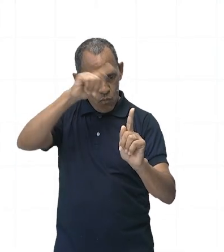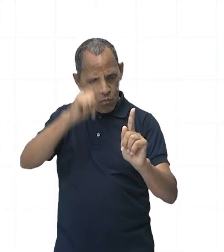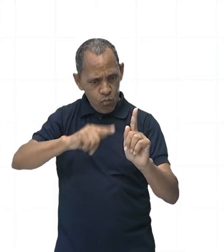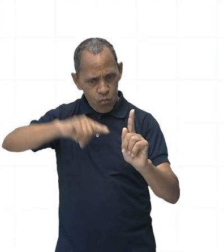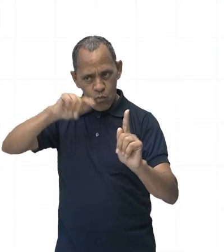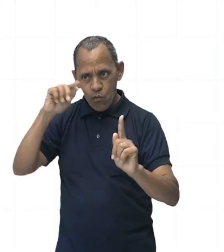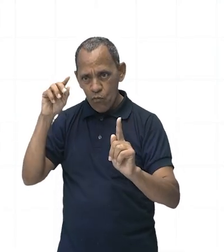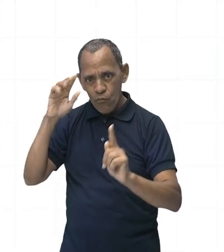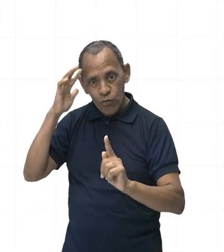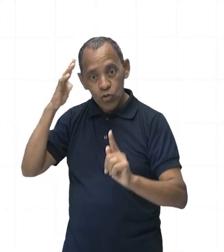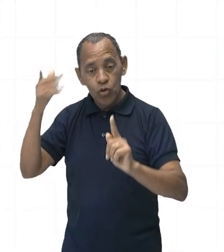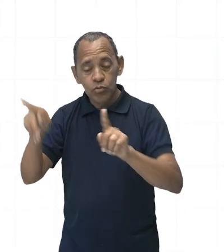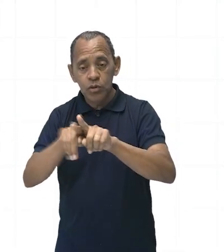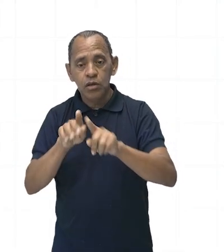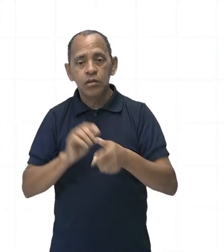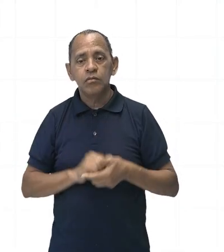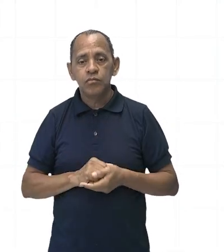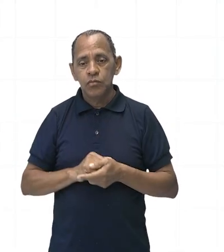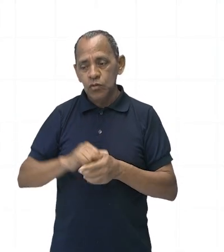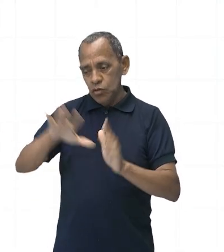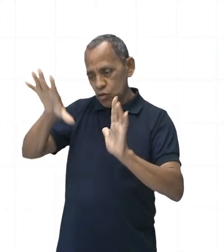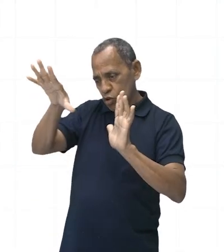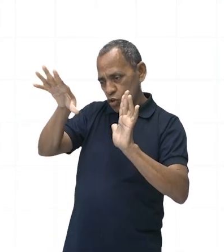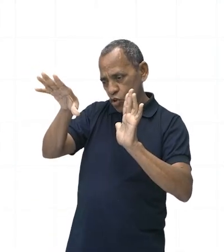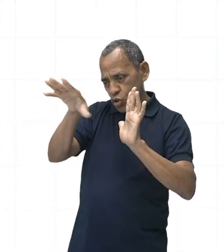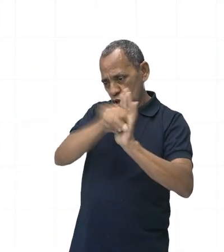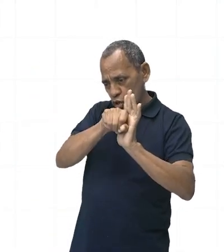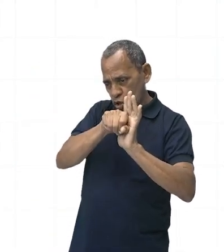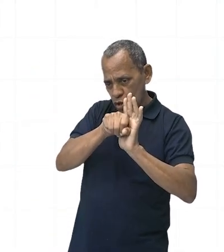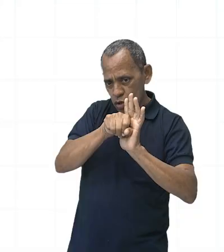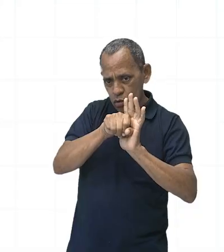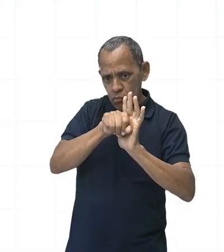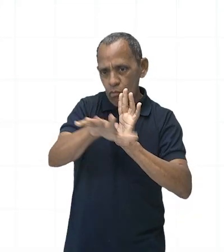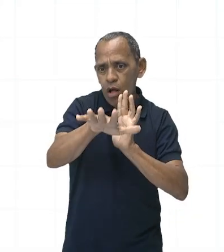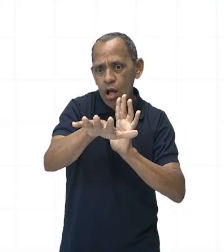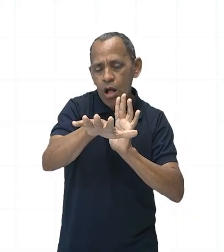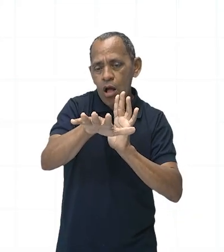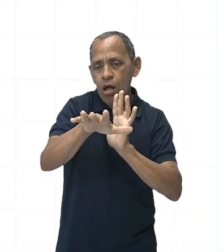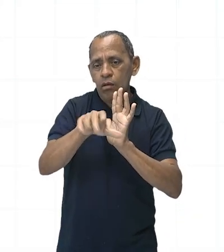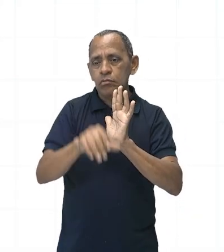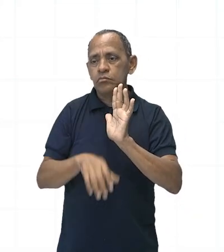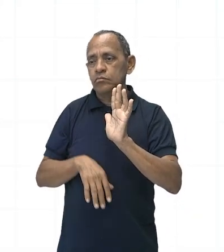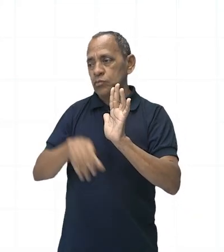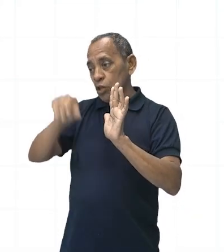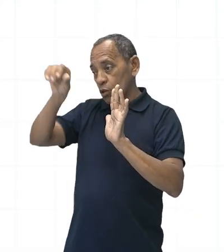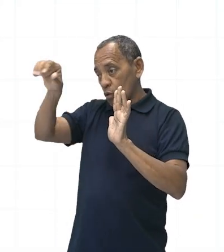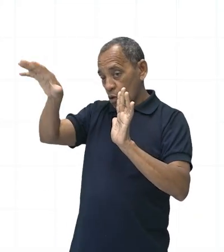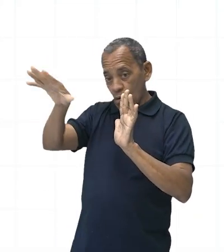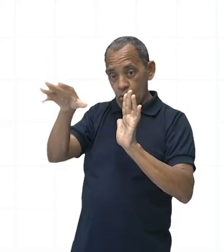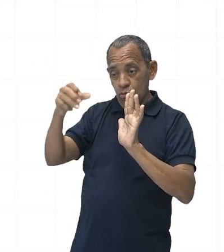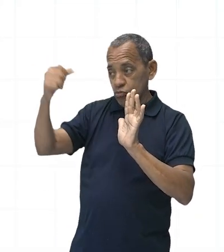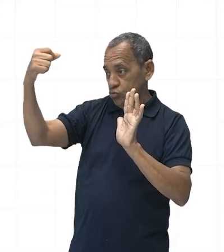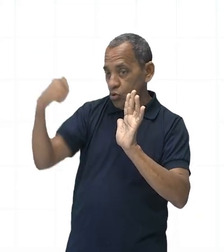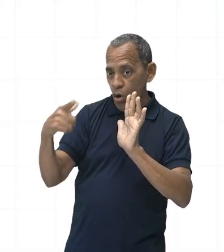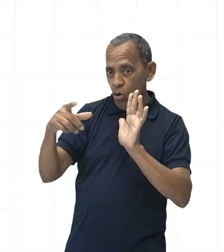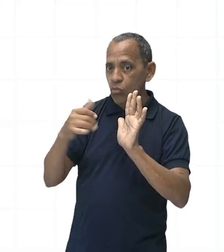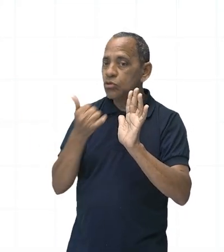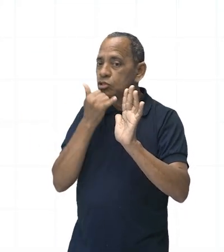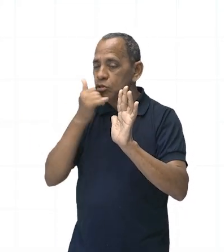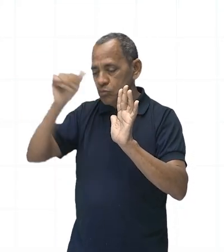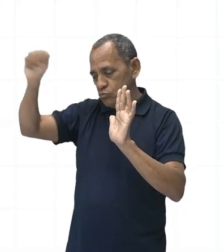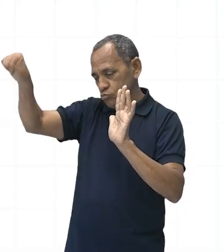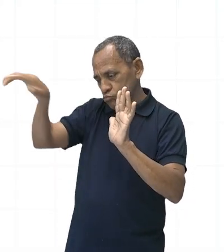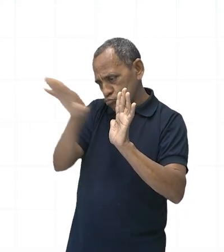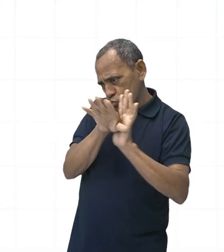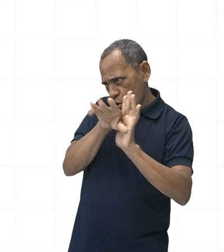eles a reflexão, que ocorre quando uma onda atinge uma superfície e retoma para o meio de origem, uma refração,